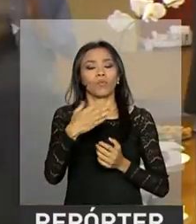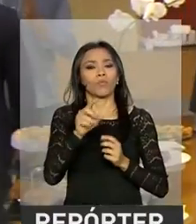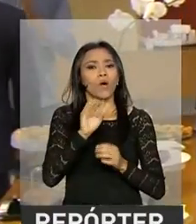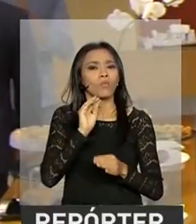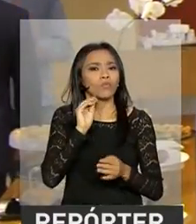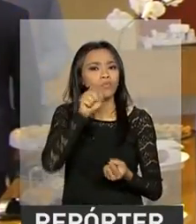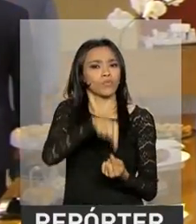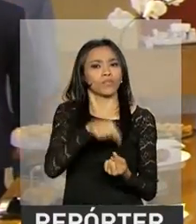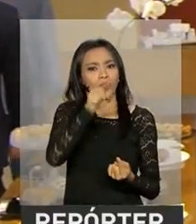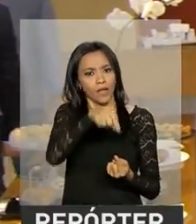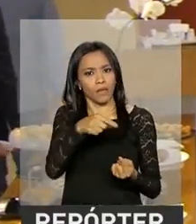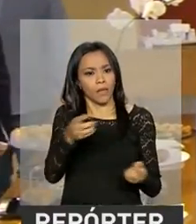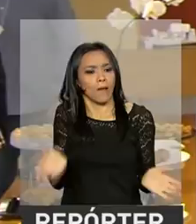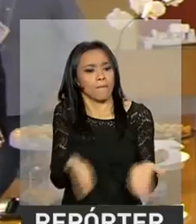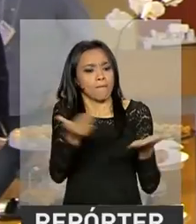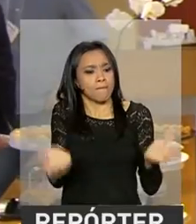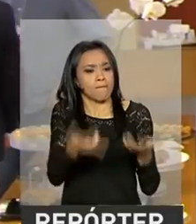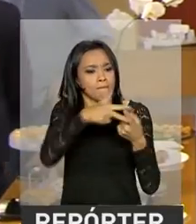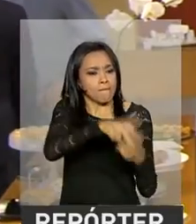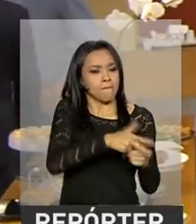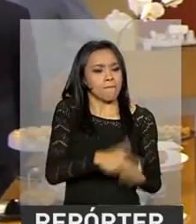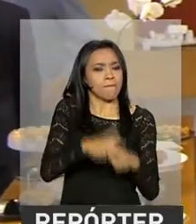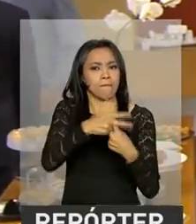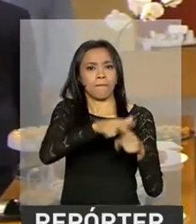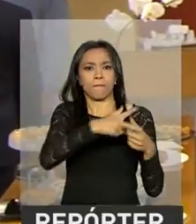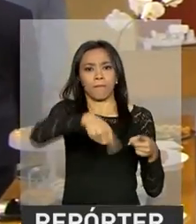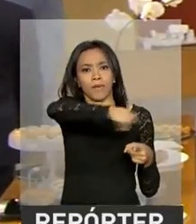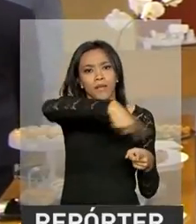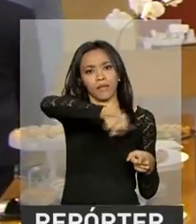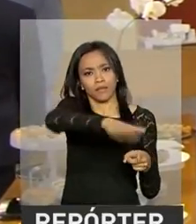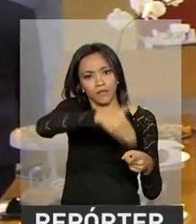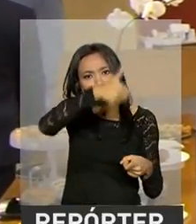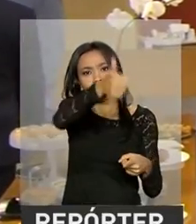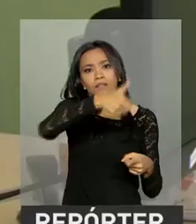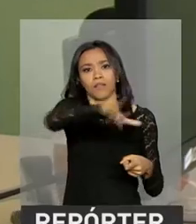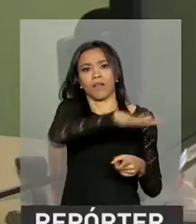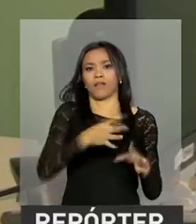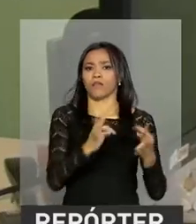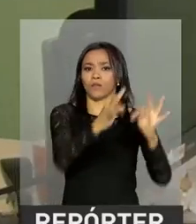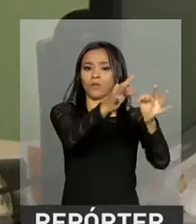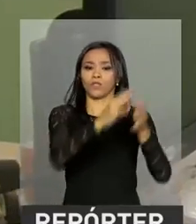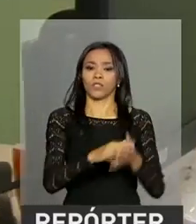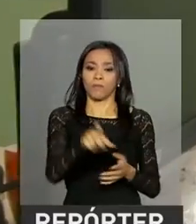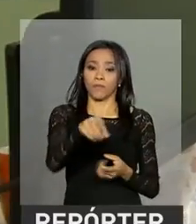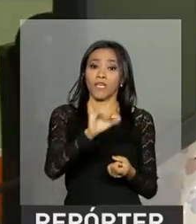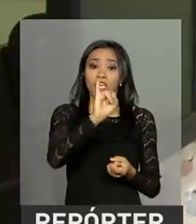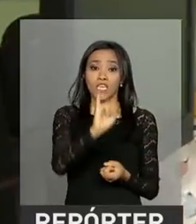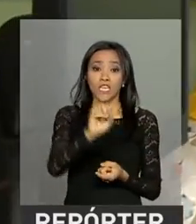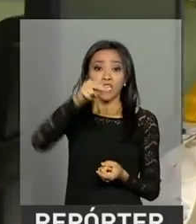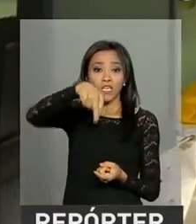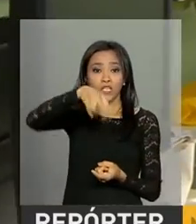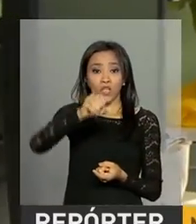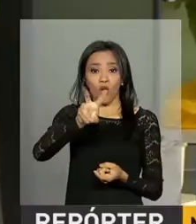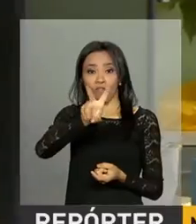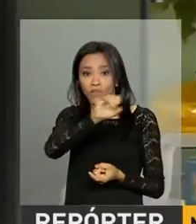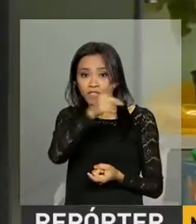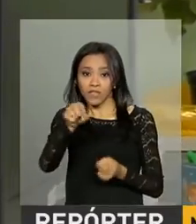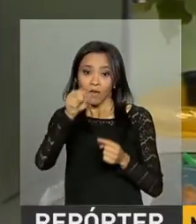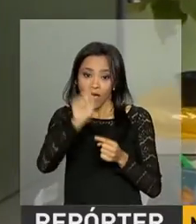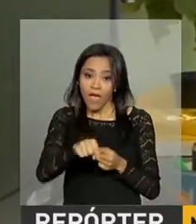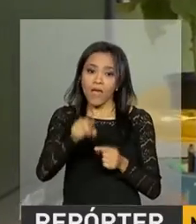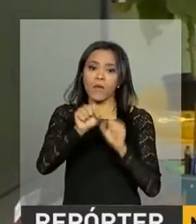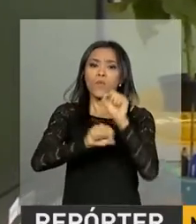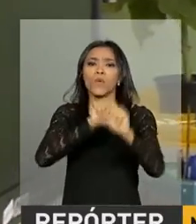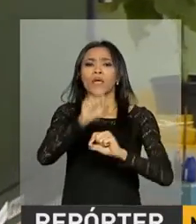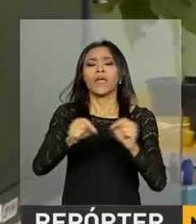estruturar operações e modelos de negócio pra setores de alta tecnologia inovação é a palavra sábia mais cartazes é